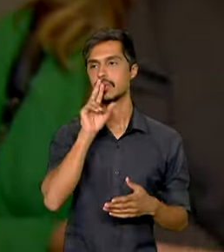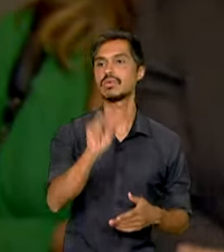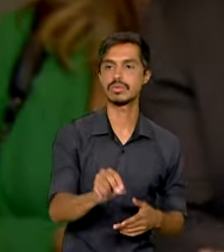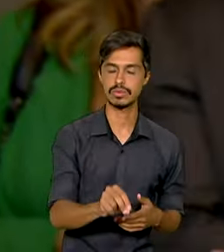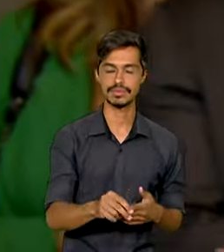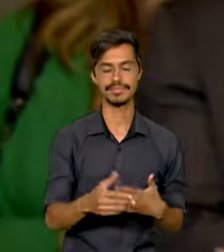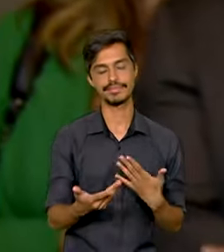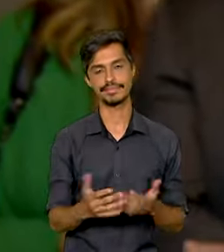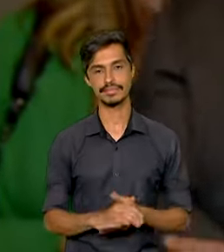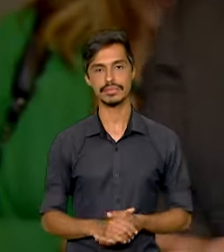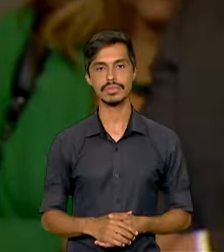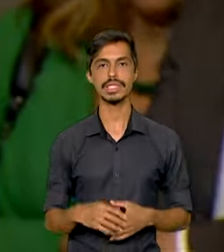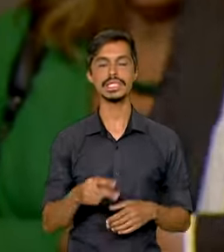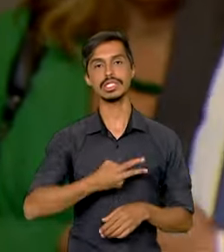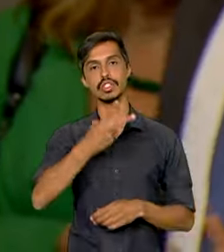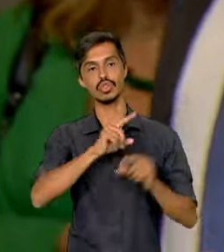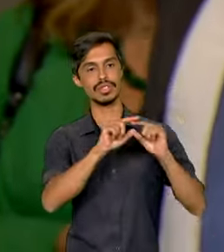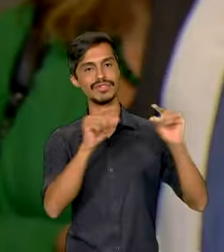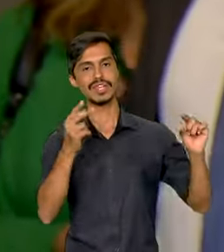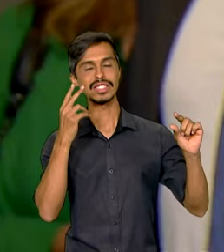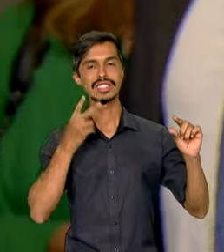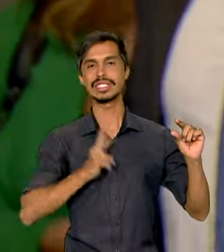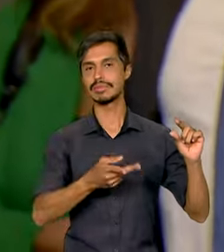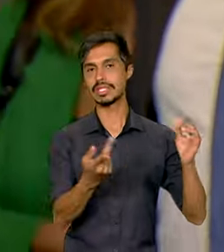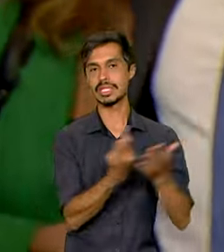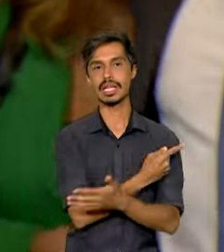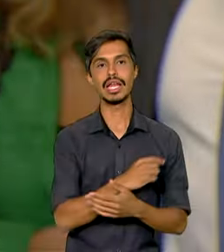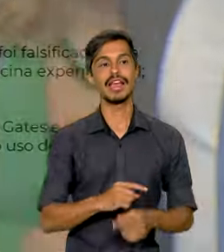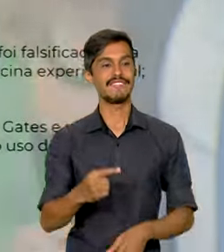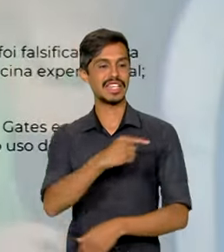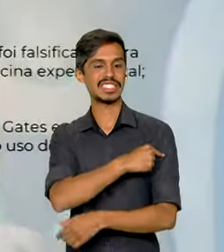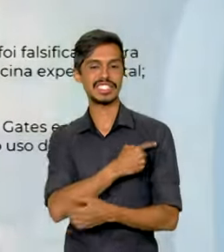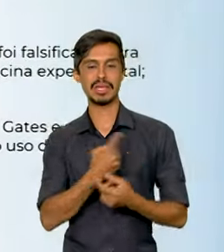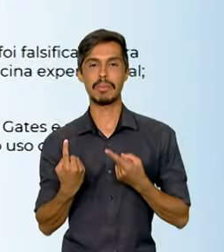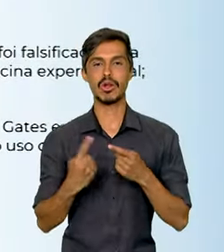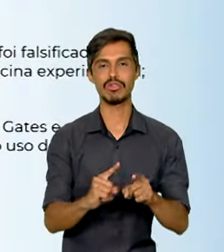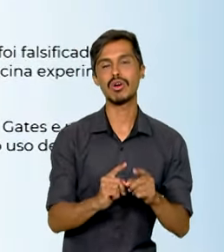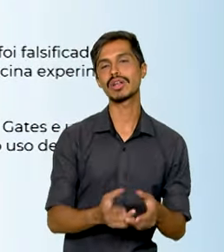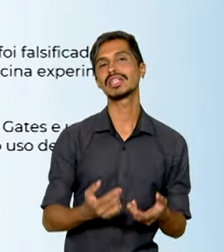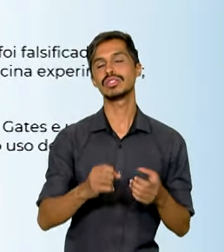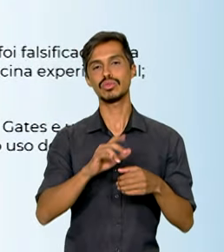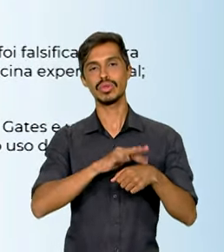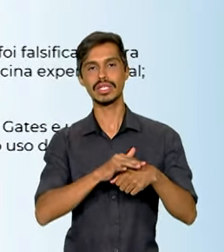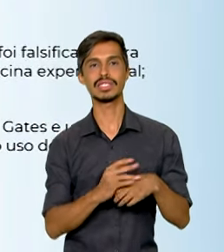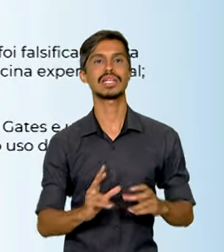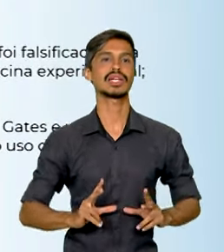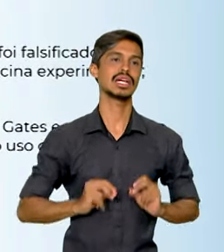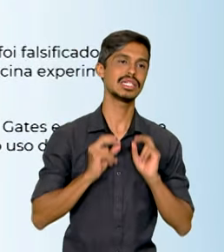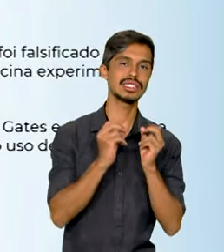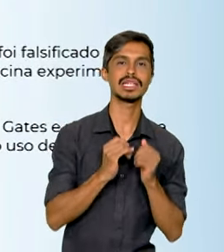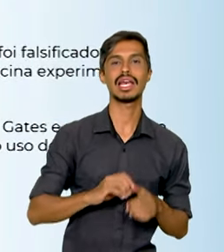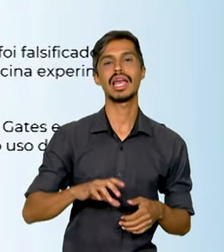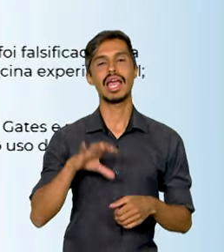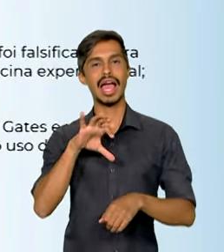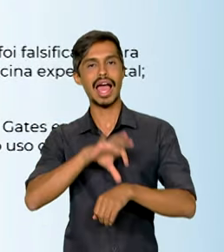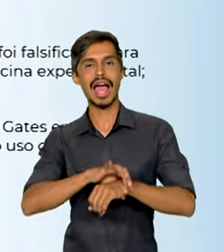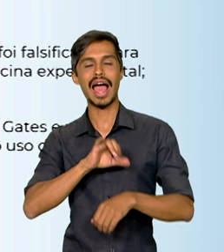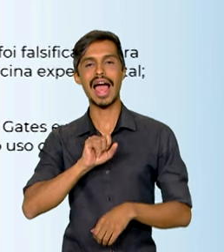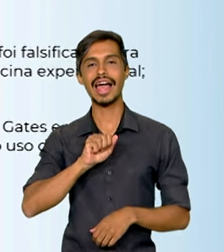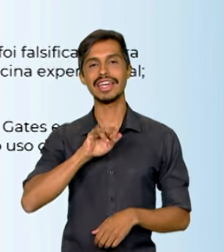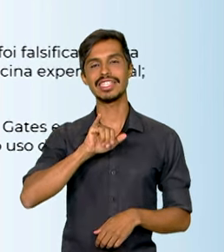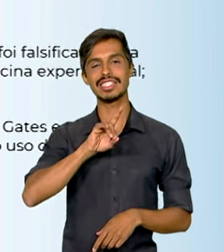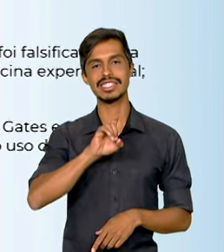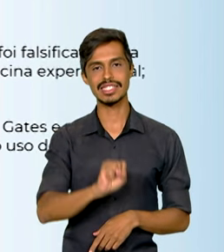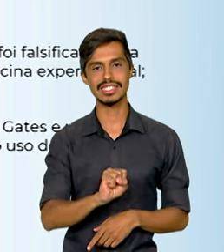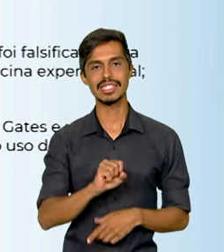Uma segunda frase muito comum: vacinas causam doenças como câncer, AIDS ou diabetes. Vacina